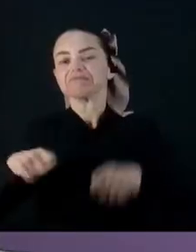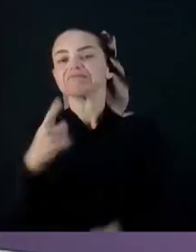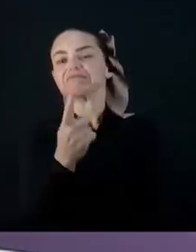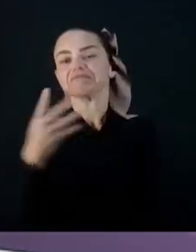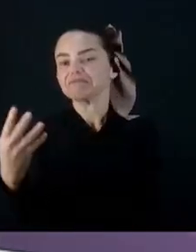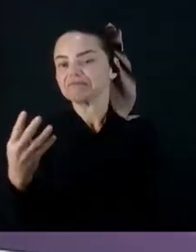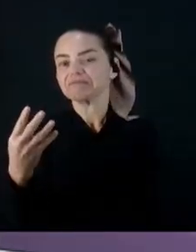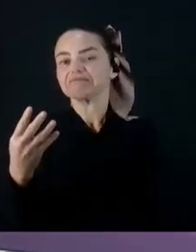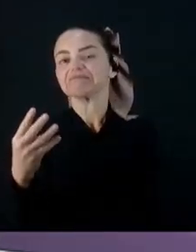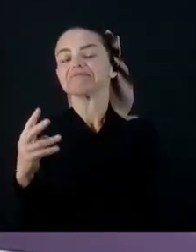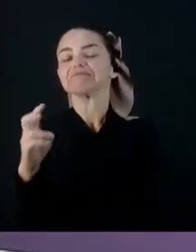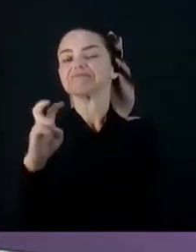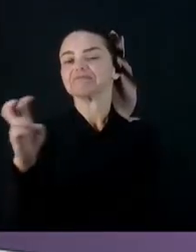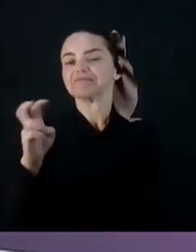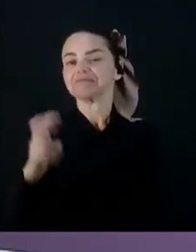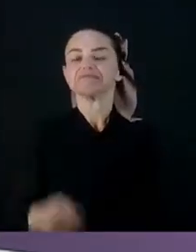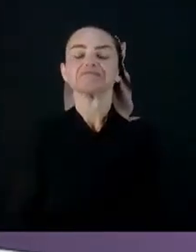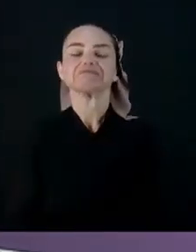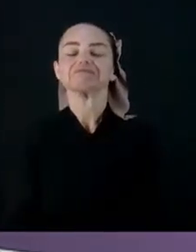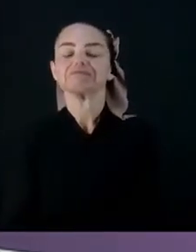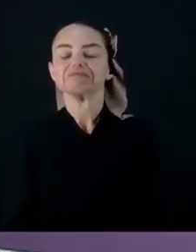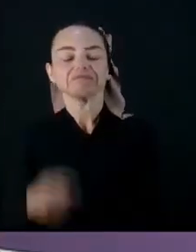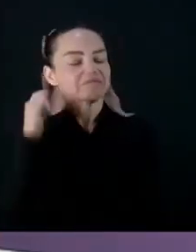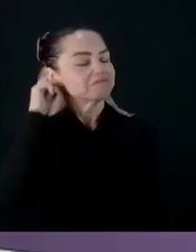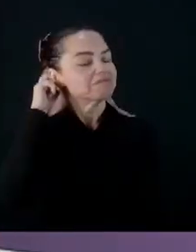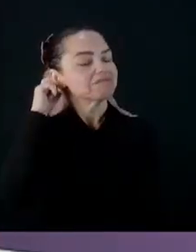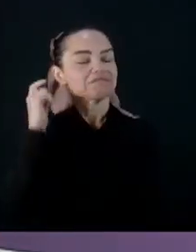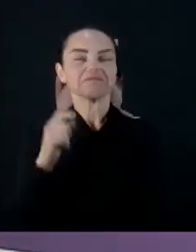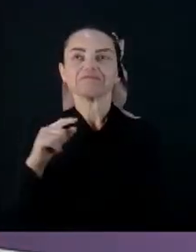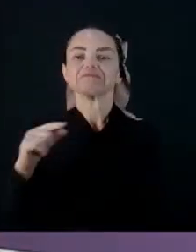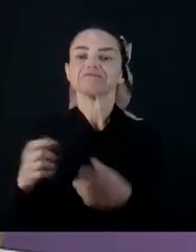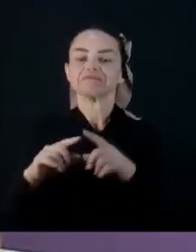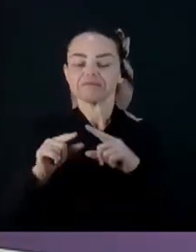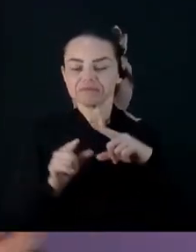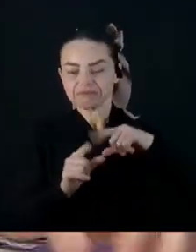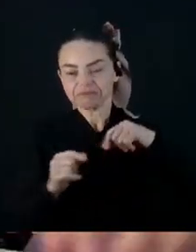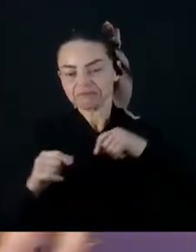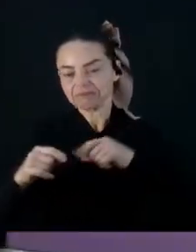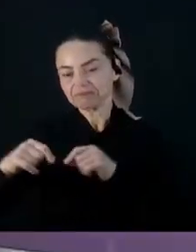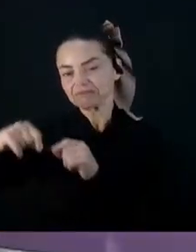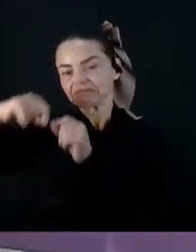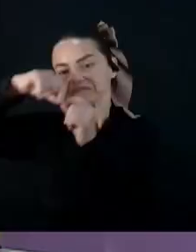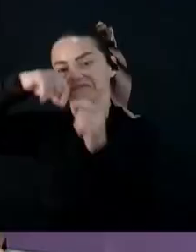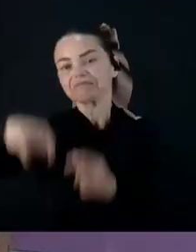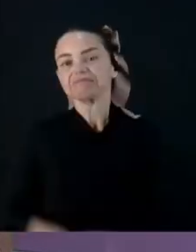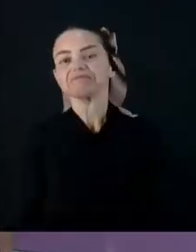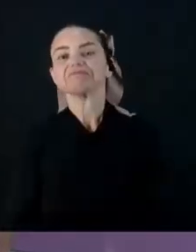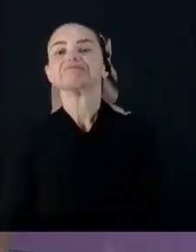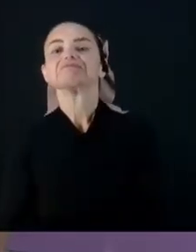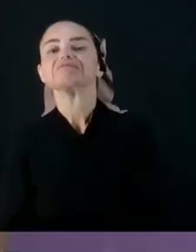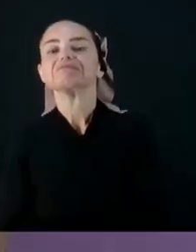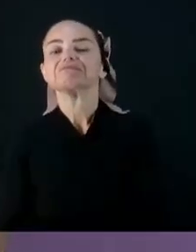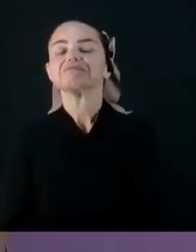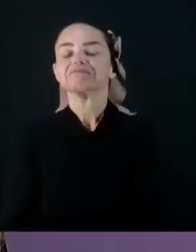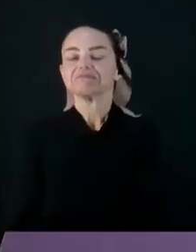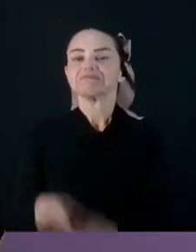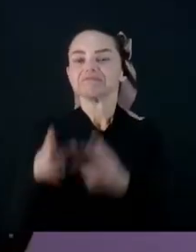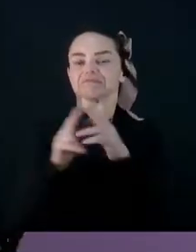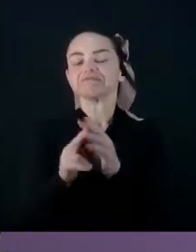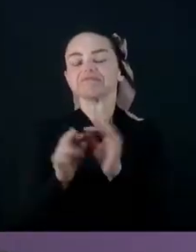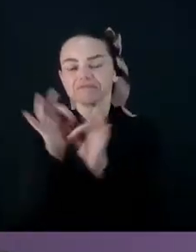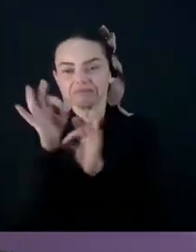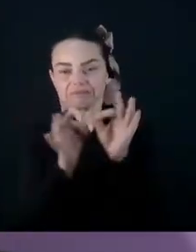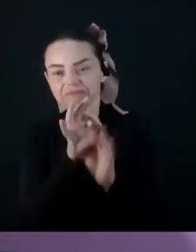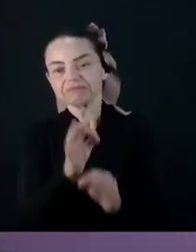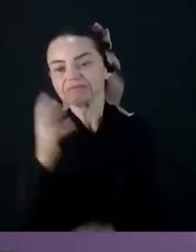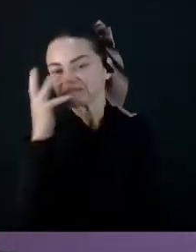5, Uhum. né? A gente dobra 1 centímetro nas laterais para poder fazer, para ficar com o acabamento bonitinho, né?